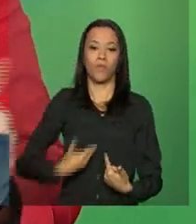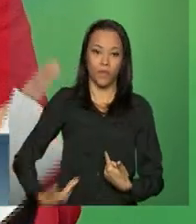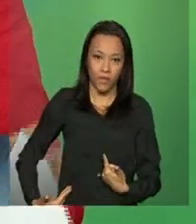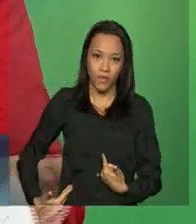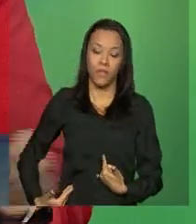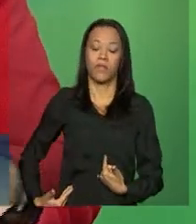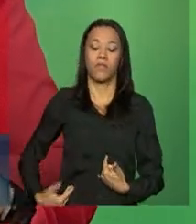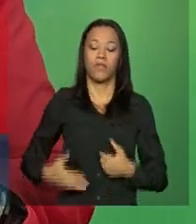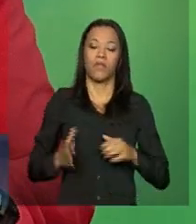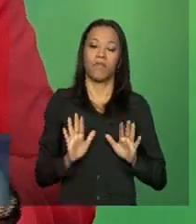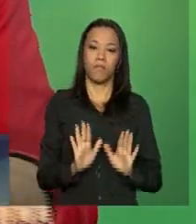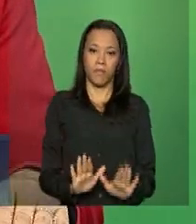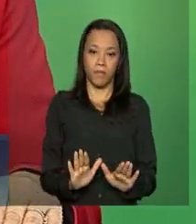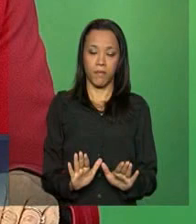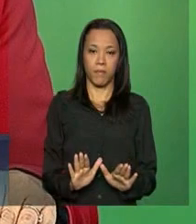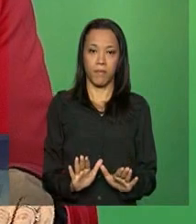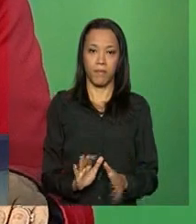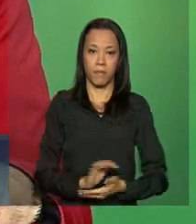mas para...